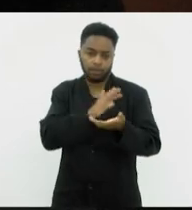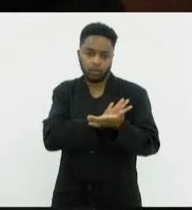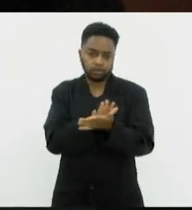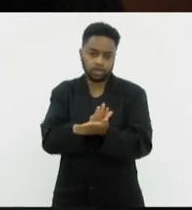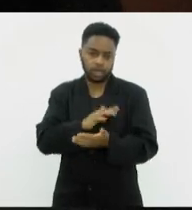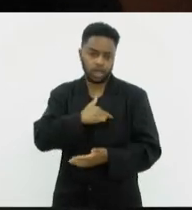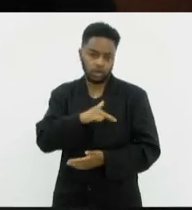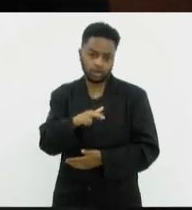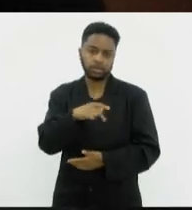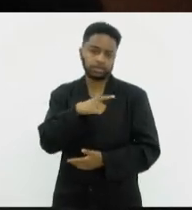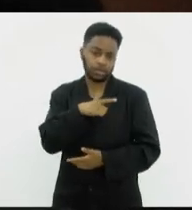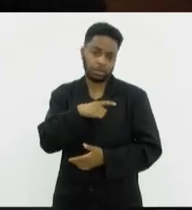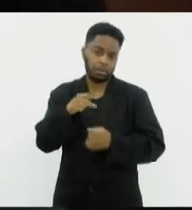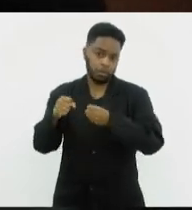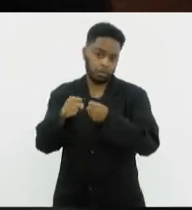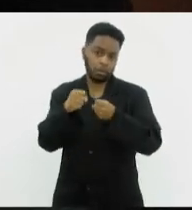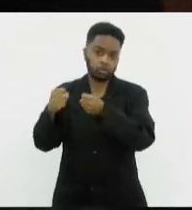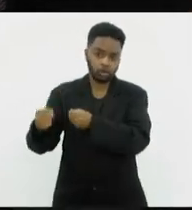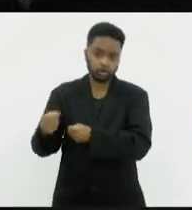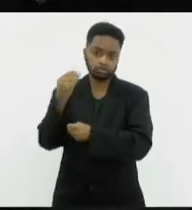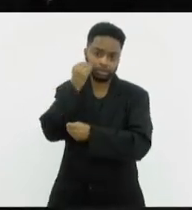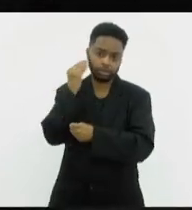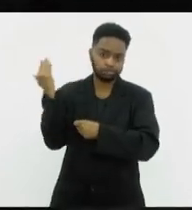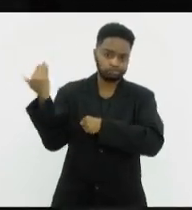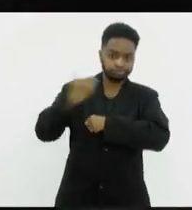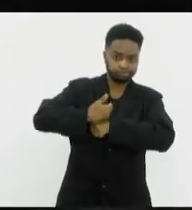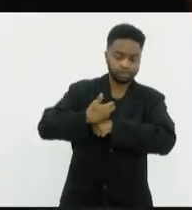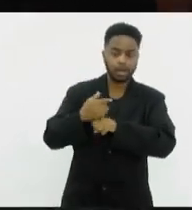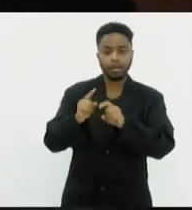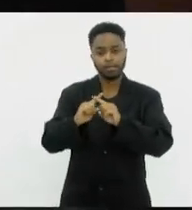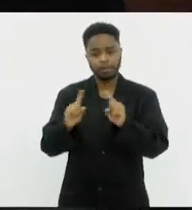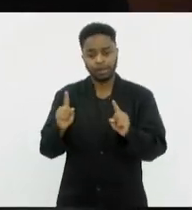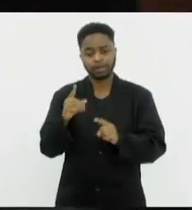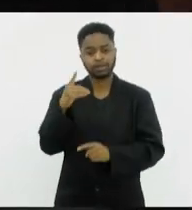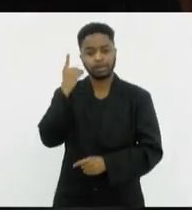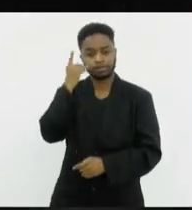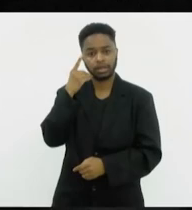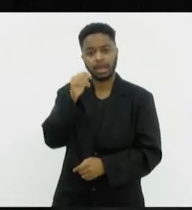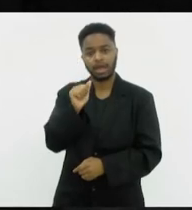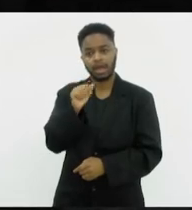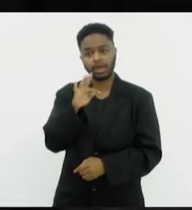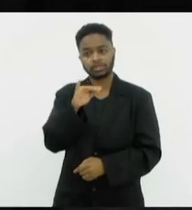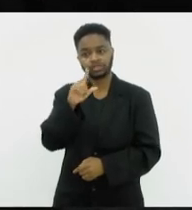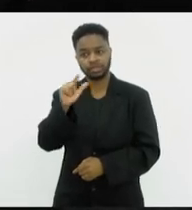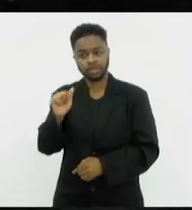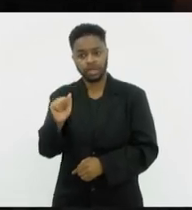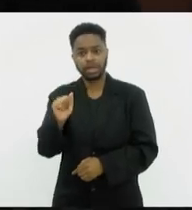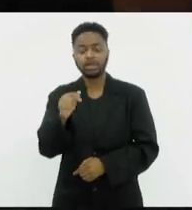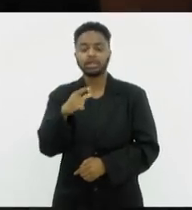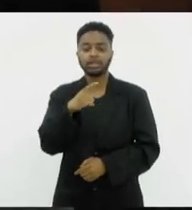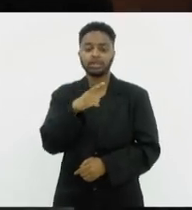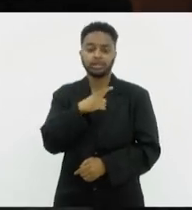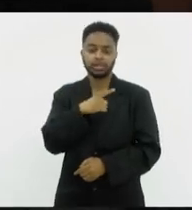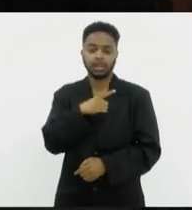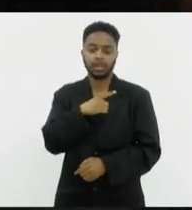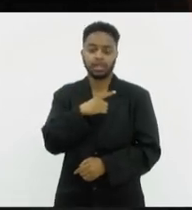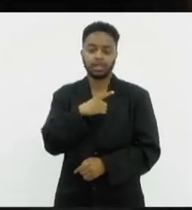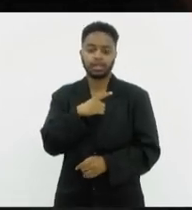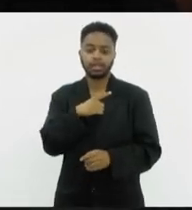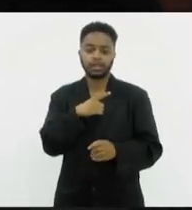meio do caminho, bem sabe, o deputado Átila, que embranqueceu alguns fios de bigode comprando essas